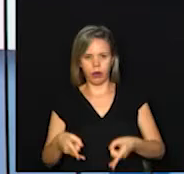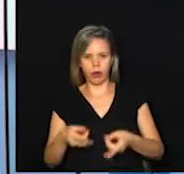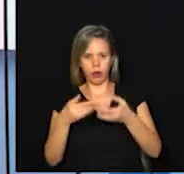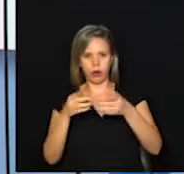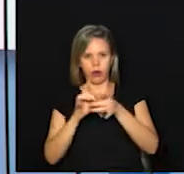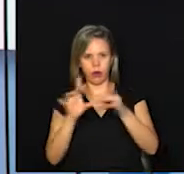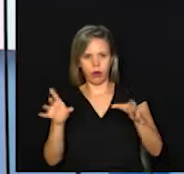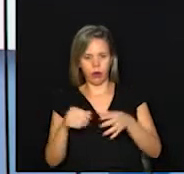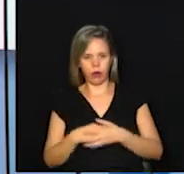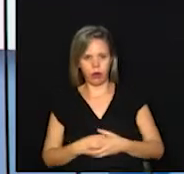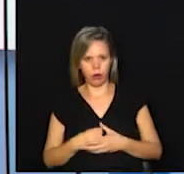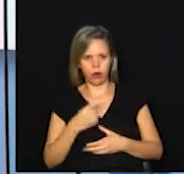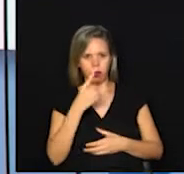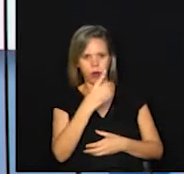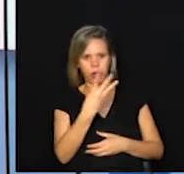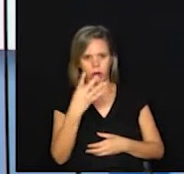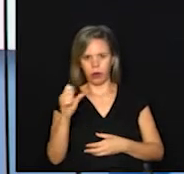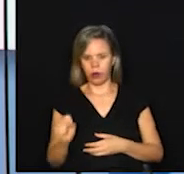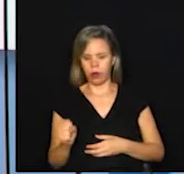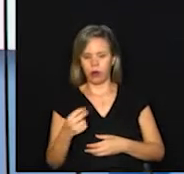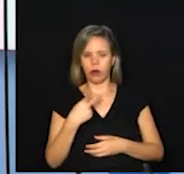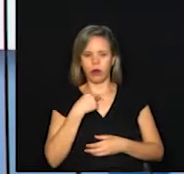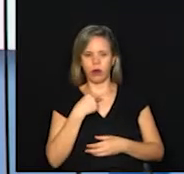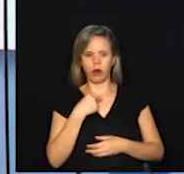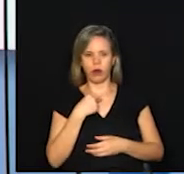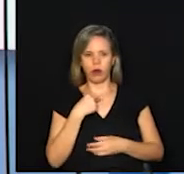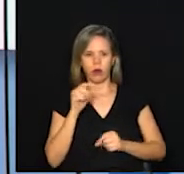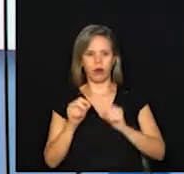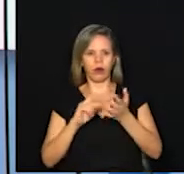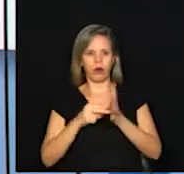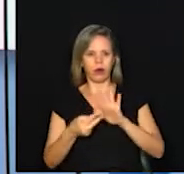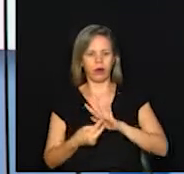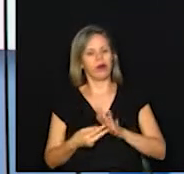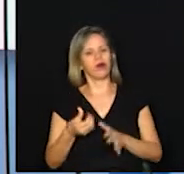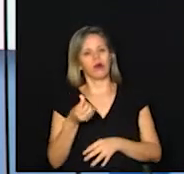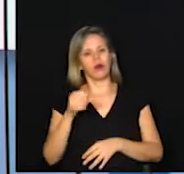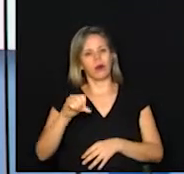disponíveis, 148 ocupados, o que equivale a